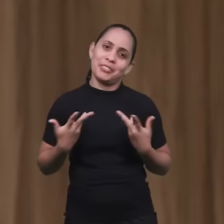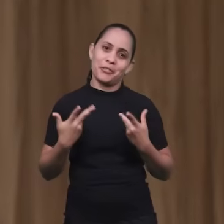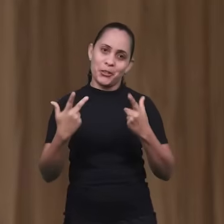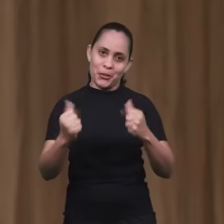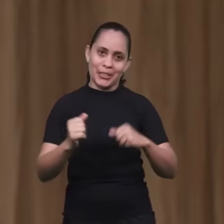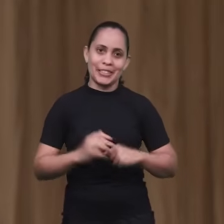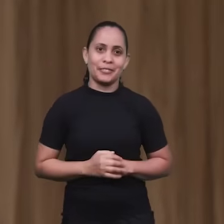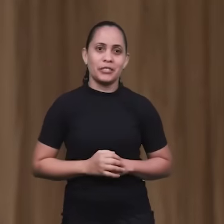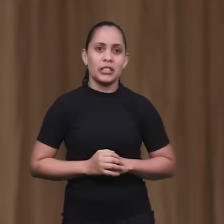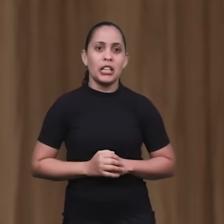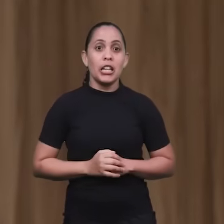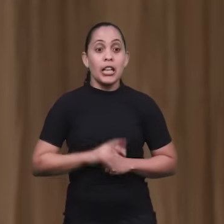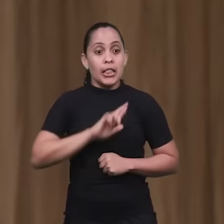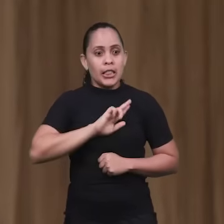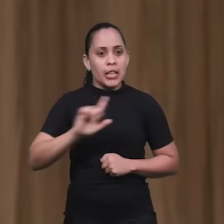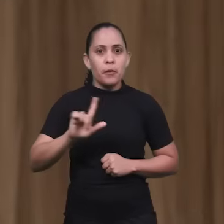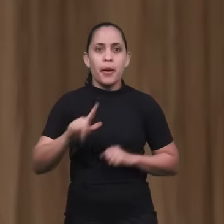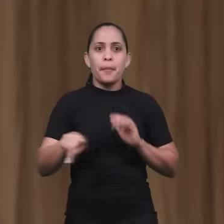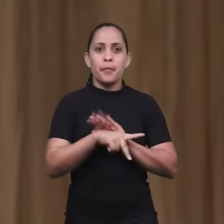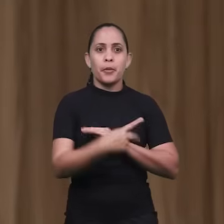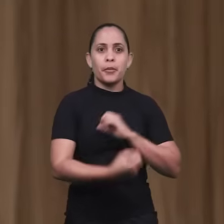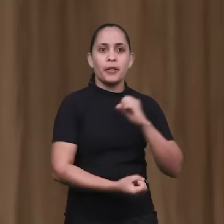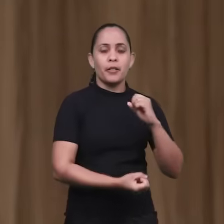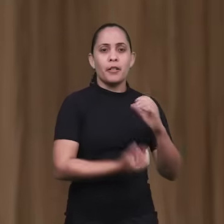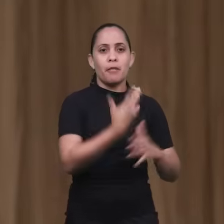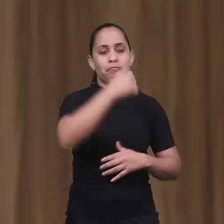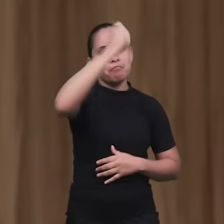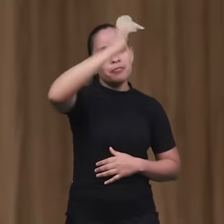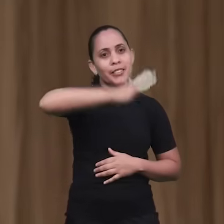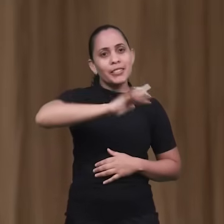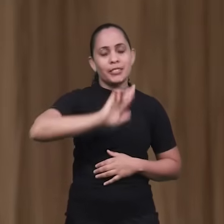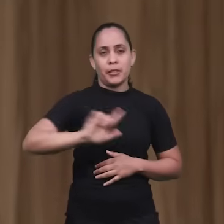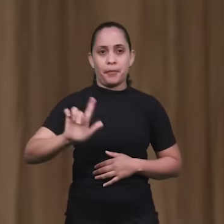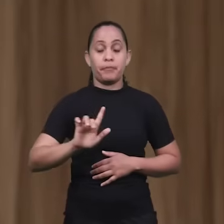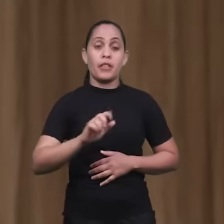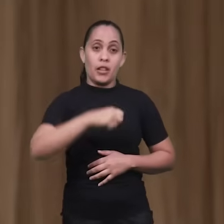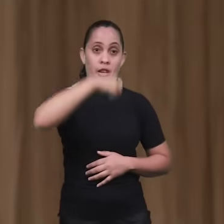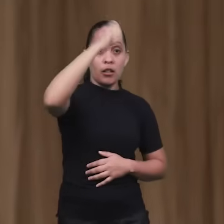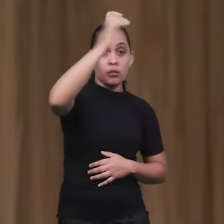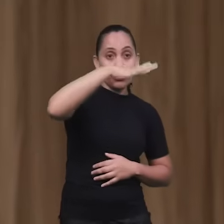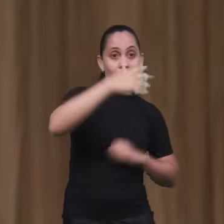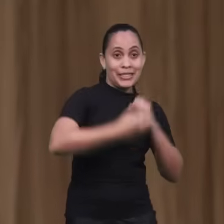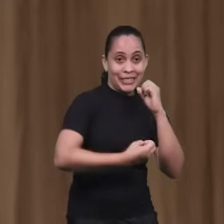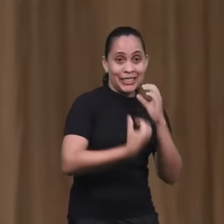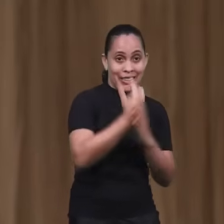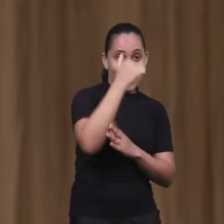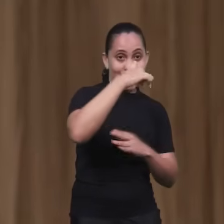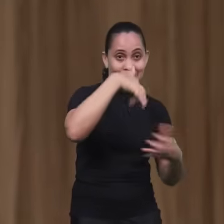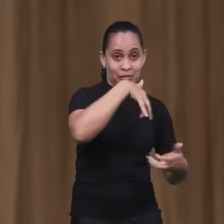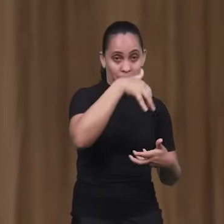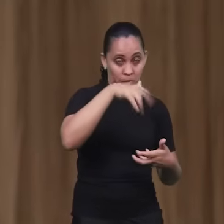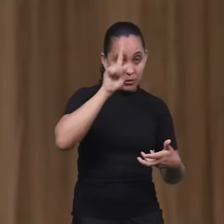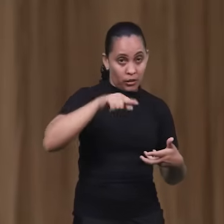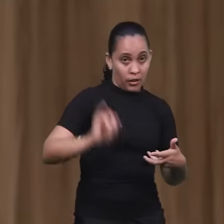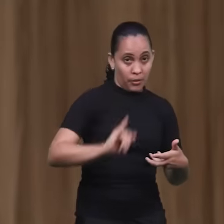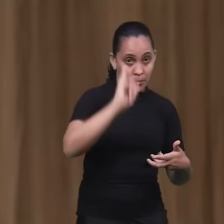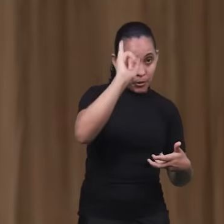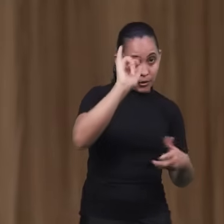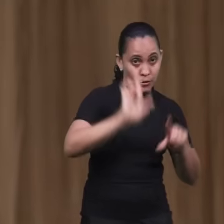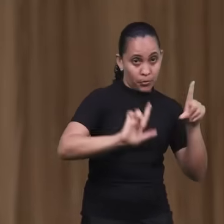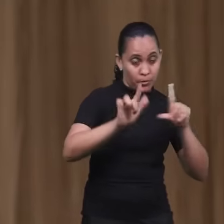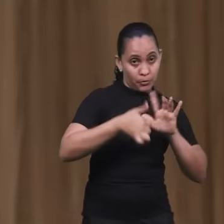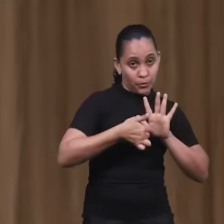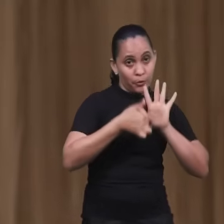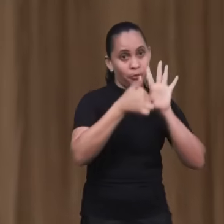a luz da obra criadora, ela é muito importante, como já falamos nos episódios, ela é essencial